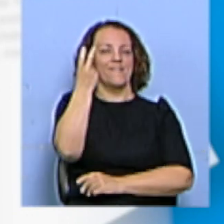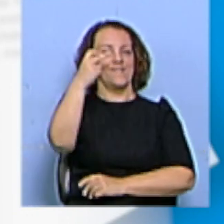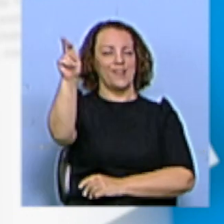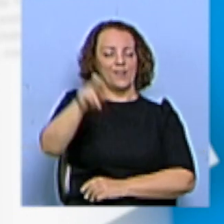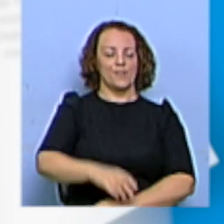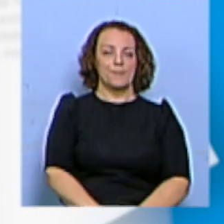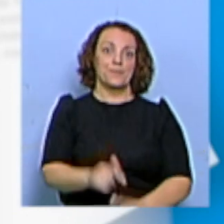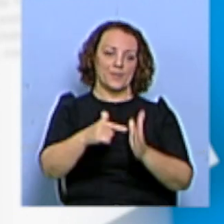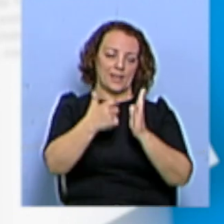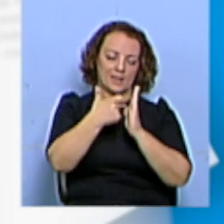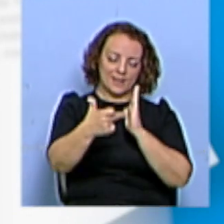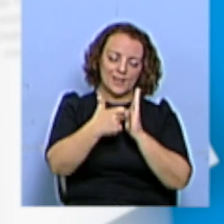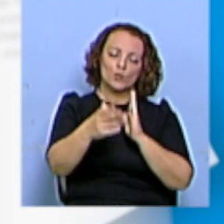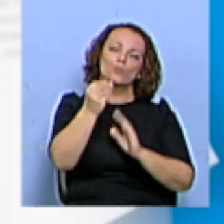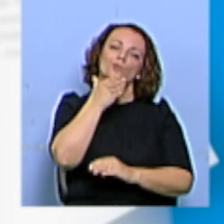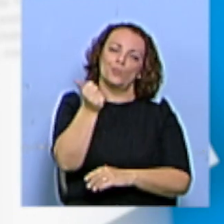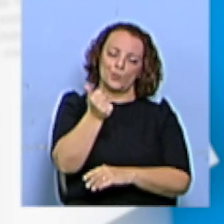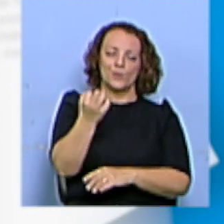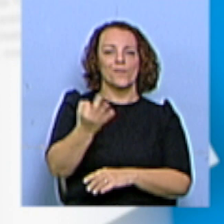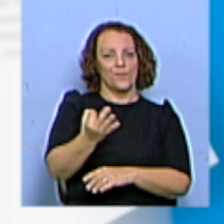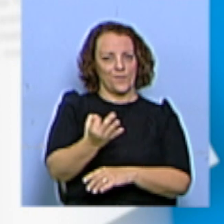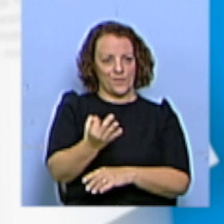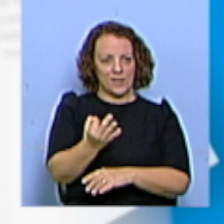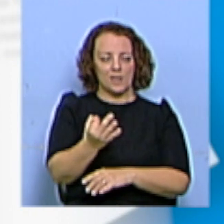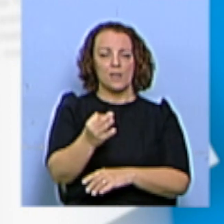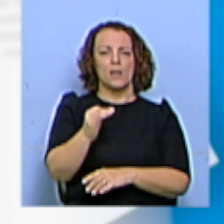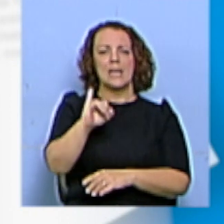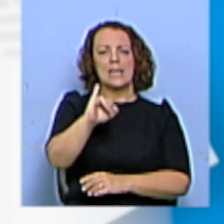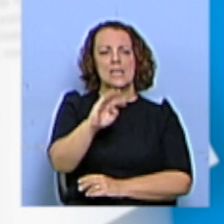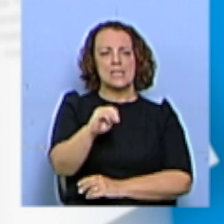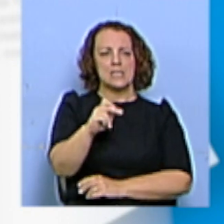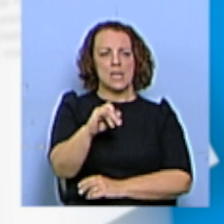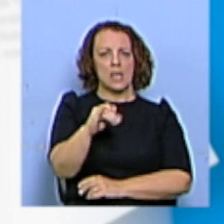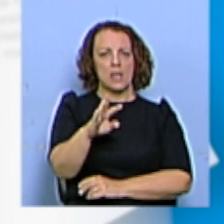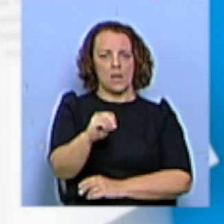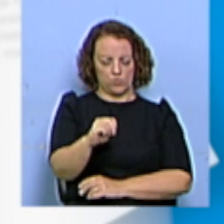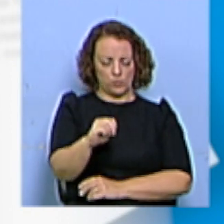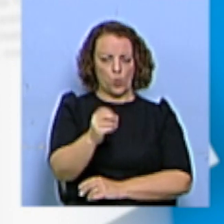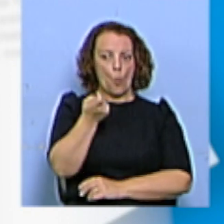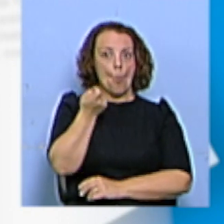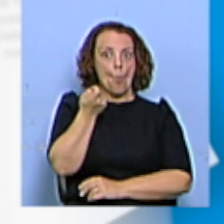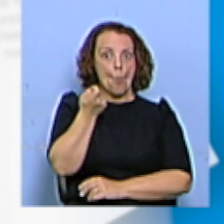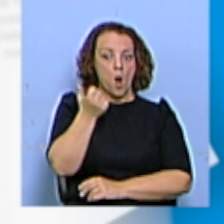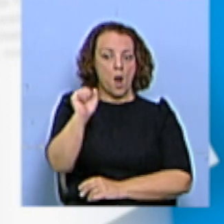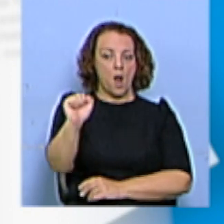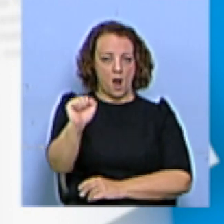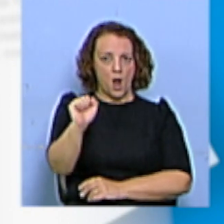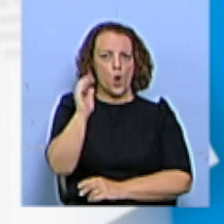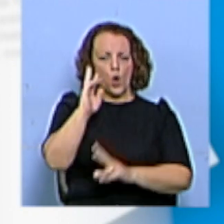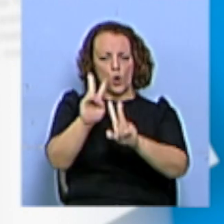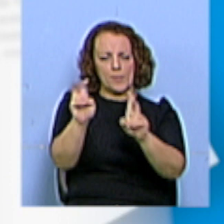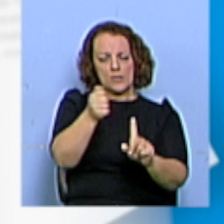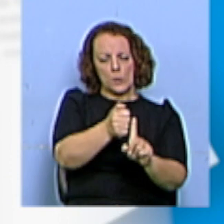É um texto também muito bonito, com o qual Isaías quase conclui a segunda parte da sua obra, no capítulo